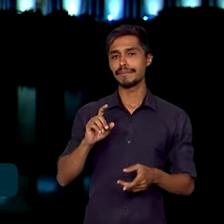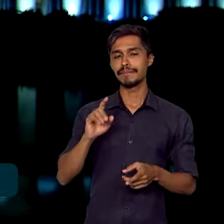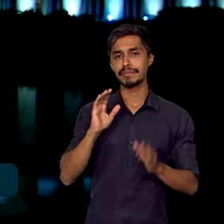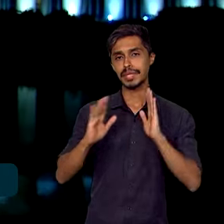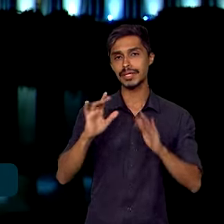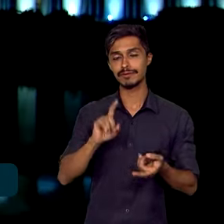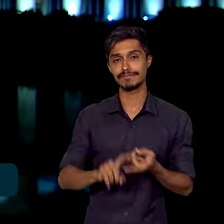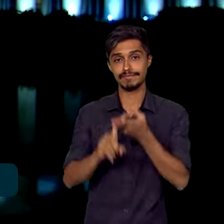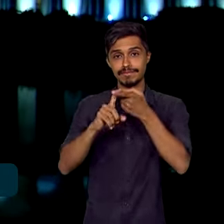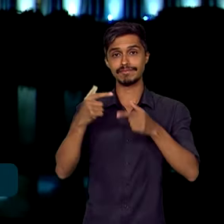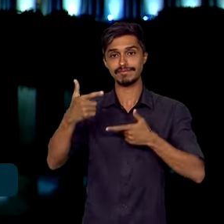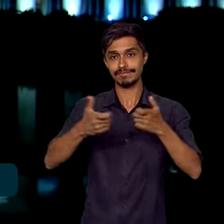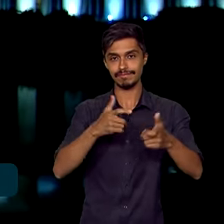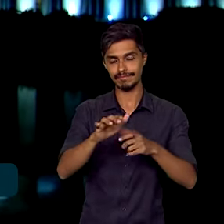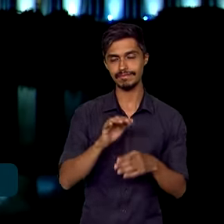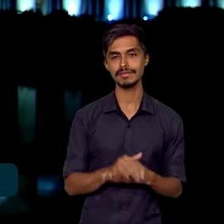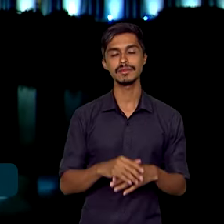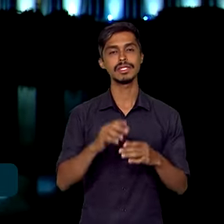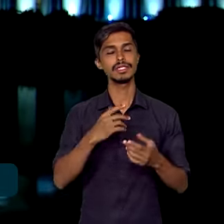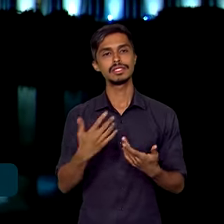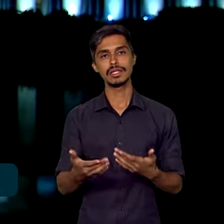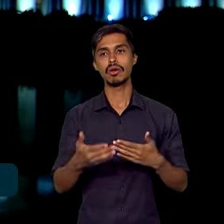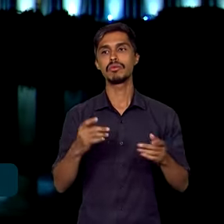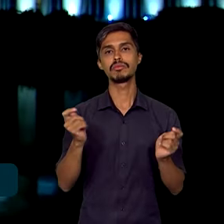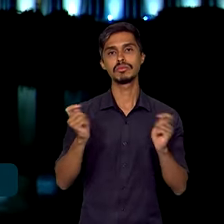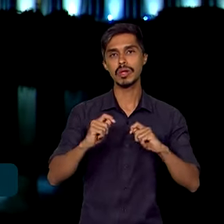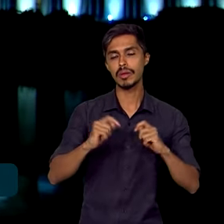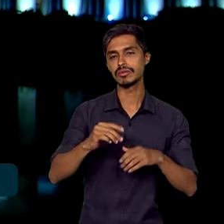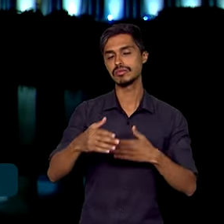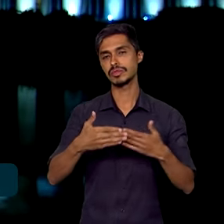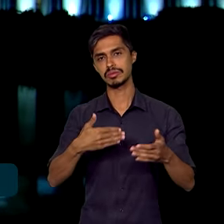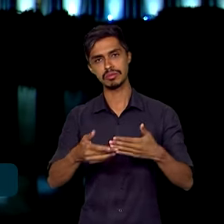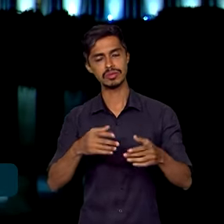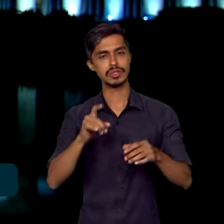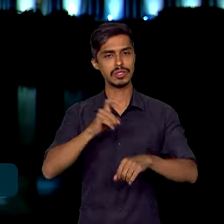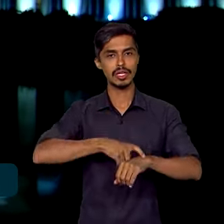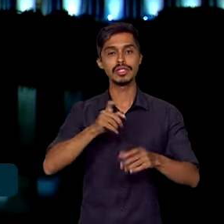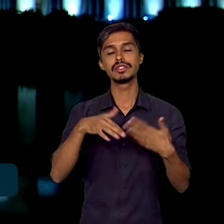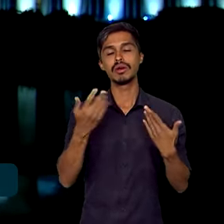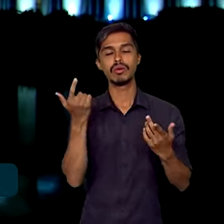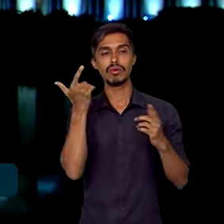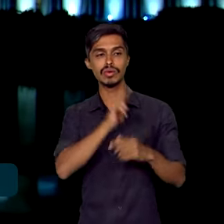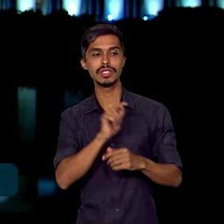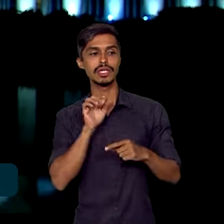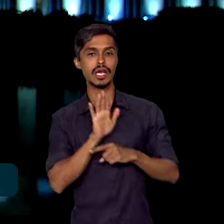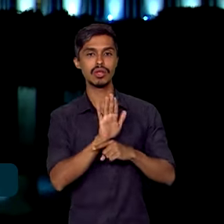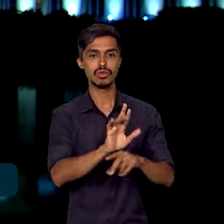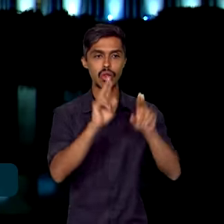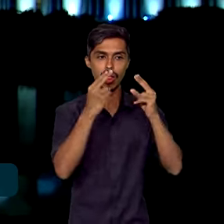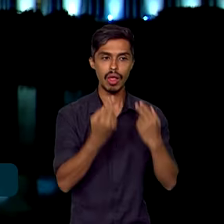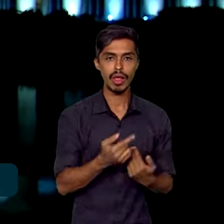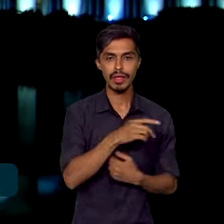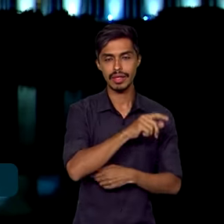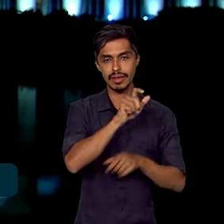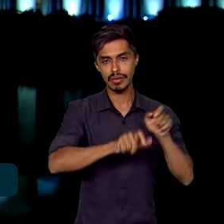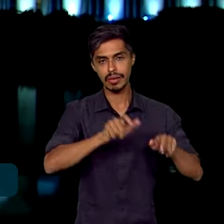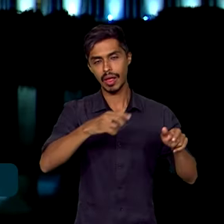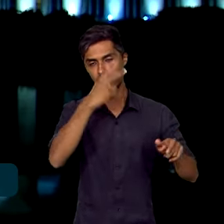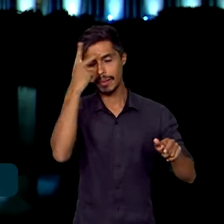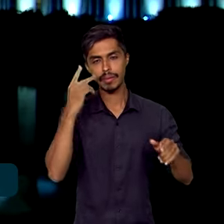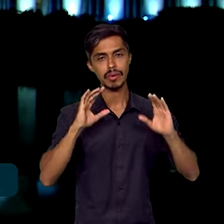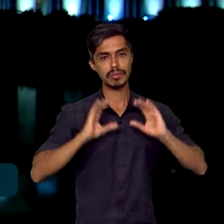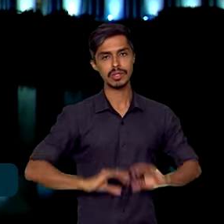deverá permanecer em vigor por tempo suficiente para que a ajuda humanitária chegue à população civil